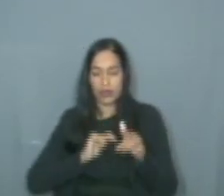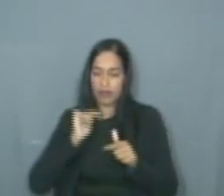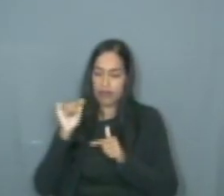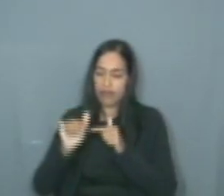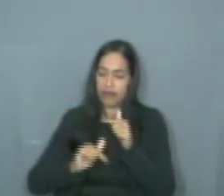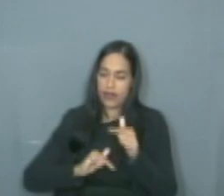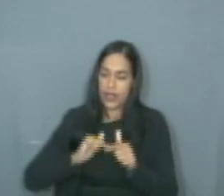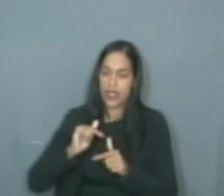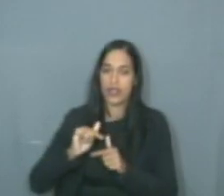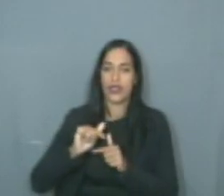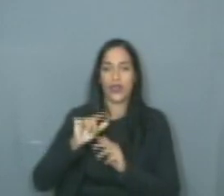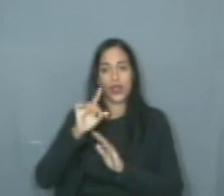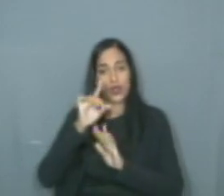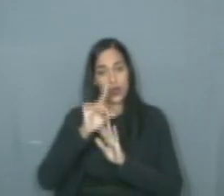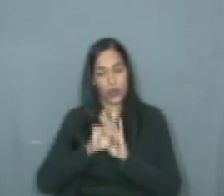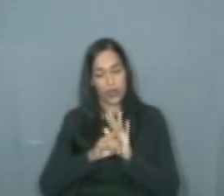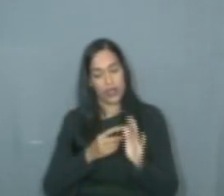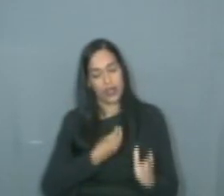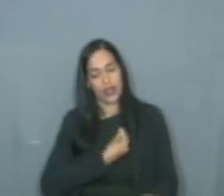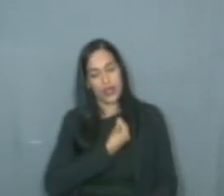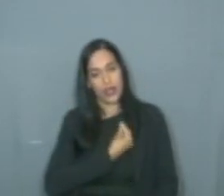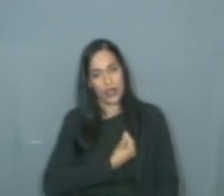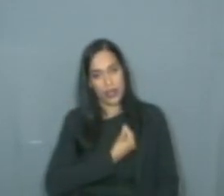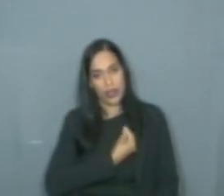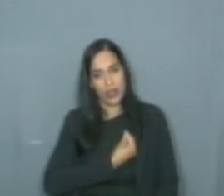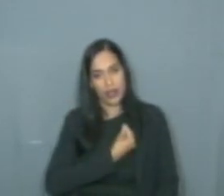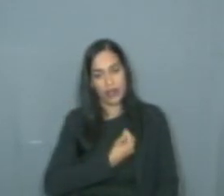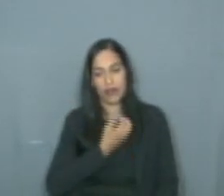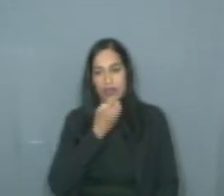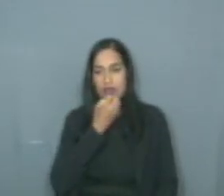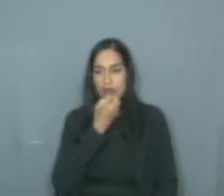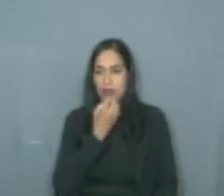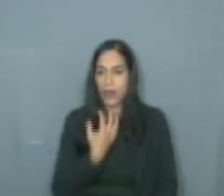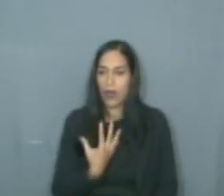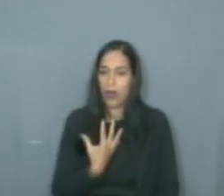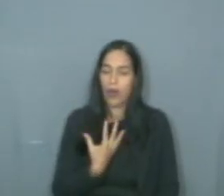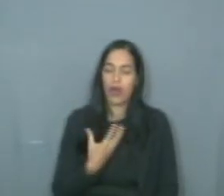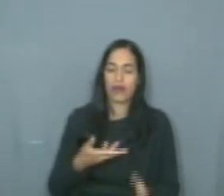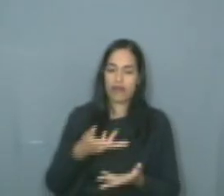principalmente, do direito a uma vida boa e de bem viver. Muito obrigada.